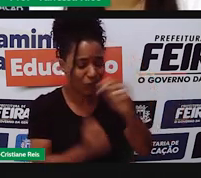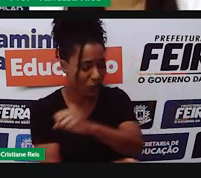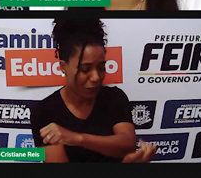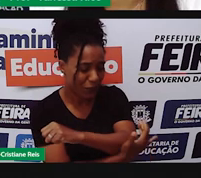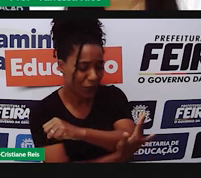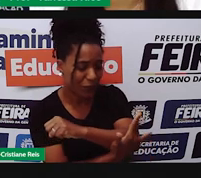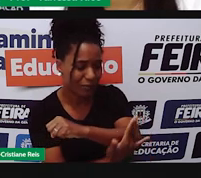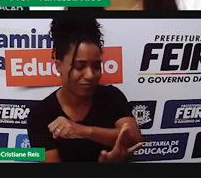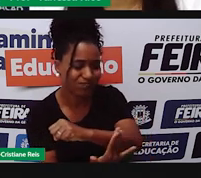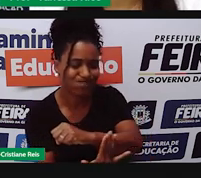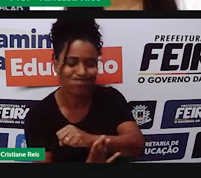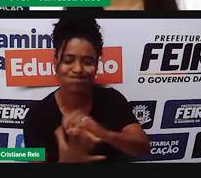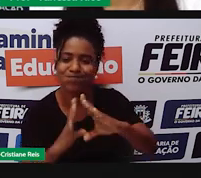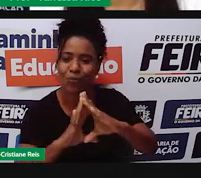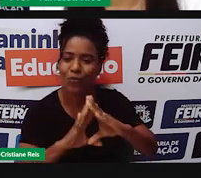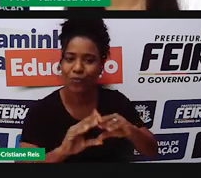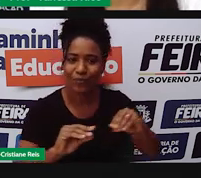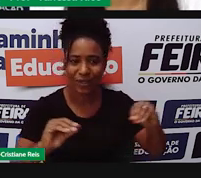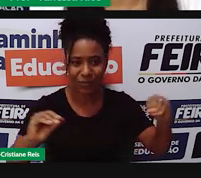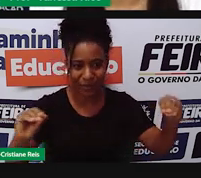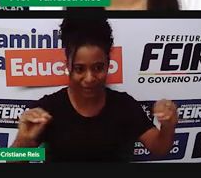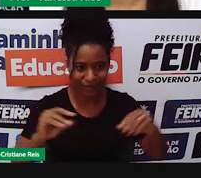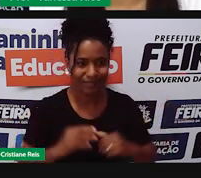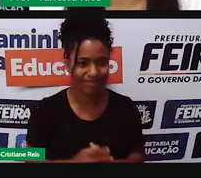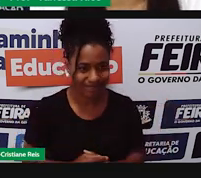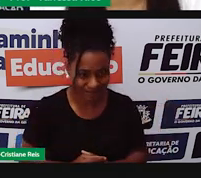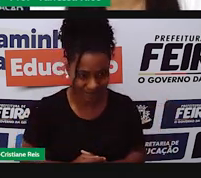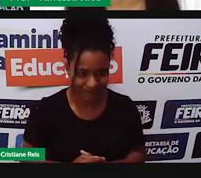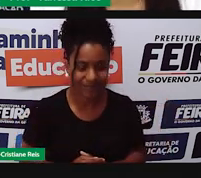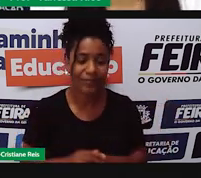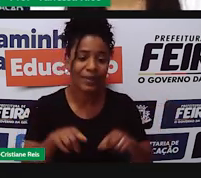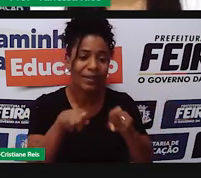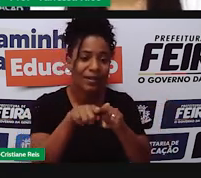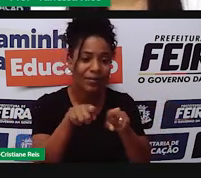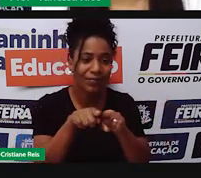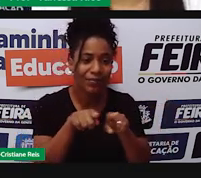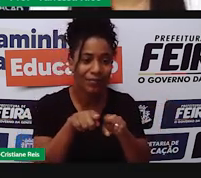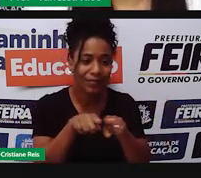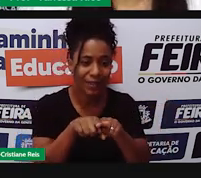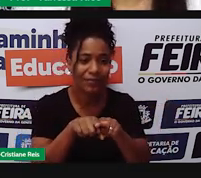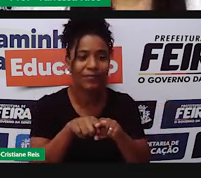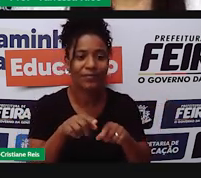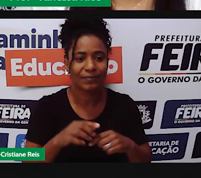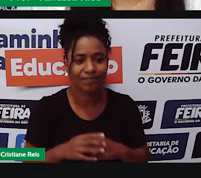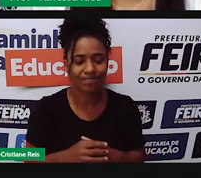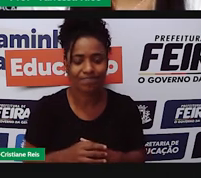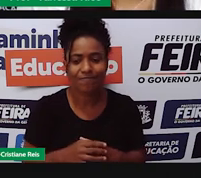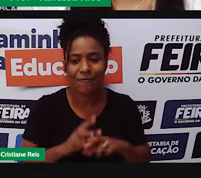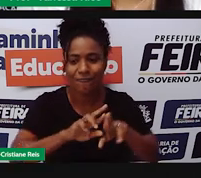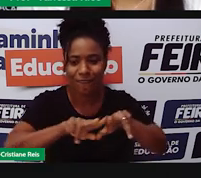do Sol leva junto também a extinção de vários tipos de seres vivos.